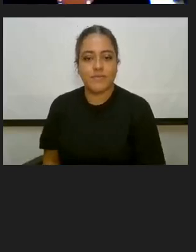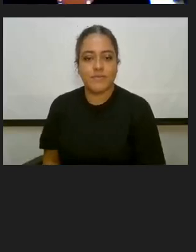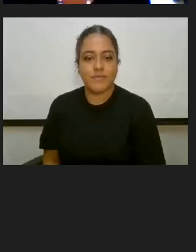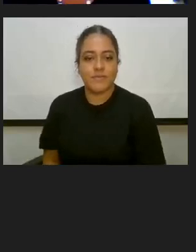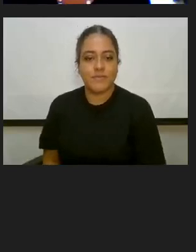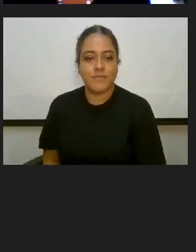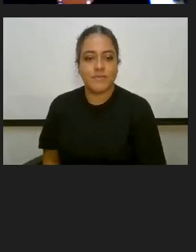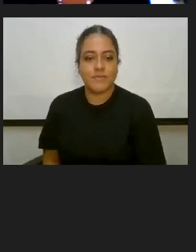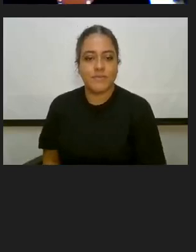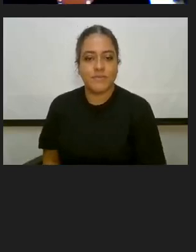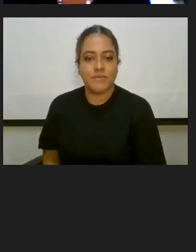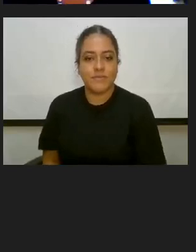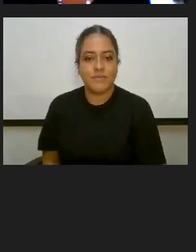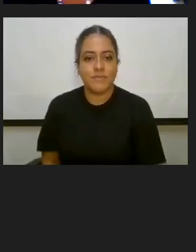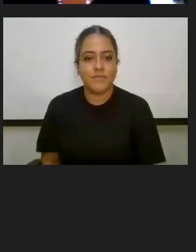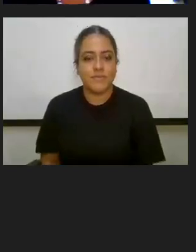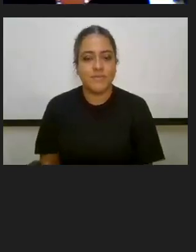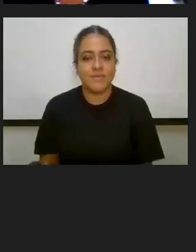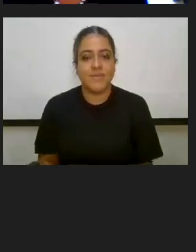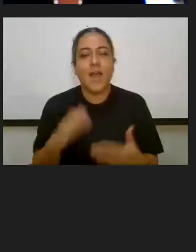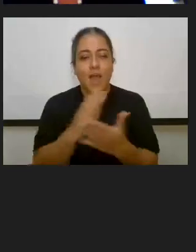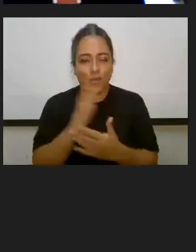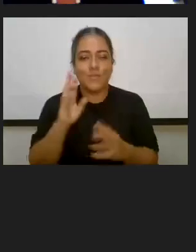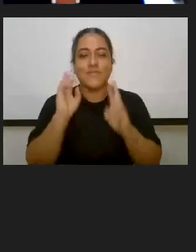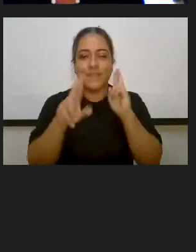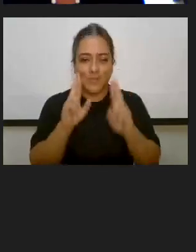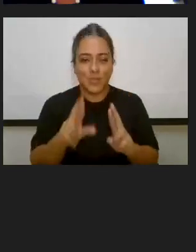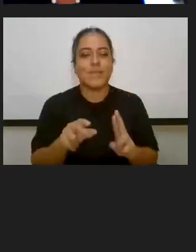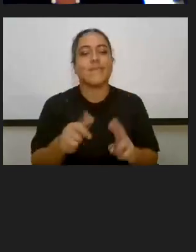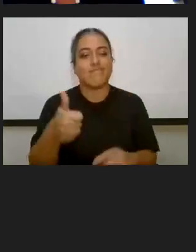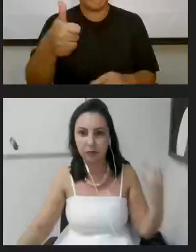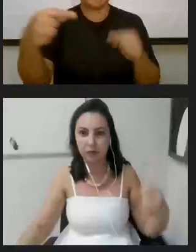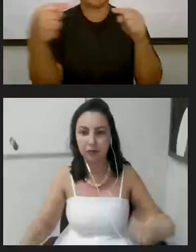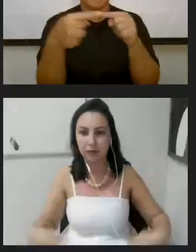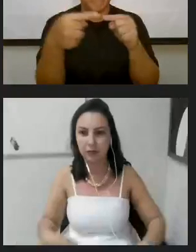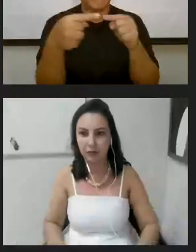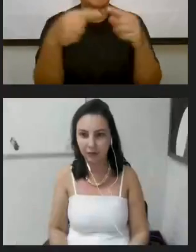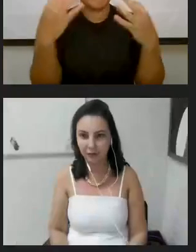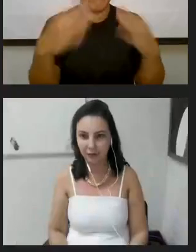colegas respondendo que faz todo sentido.